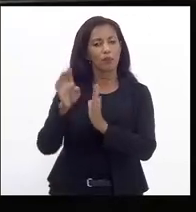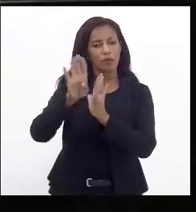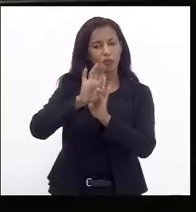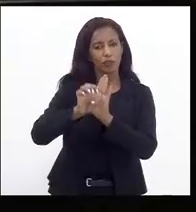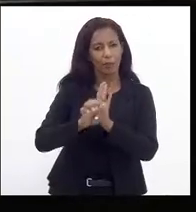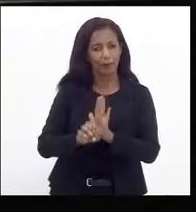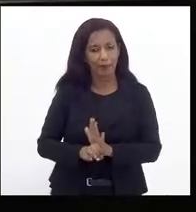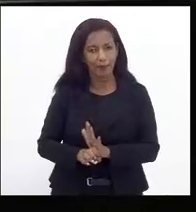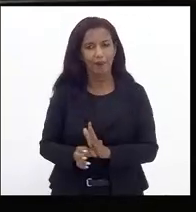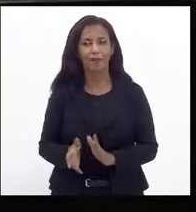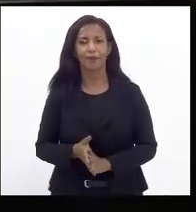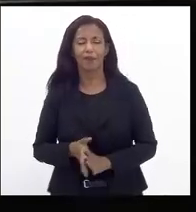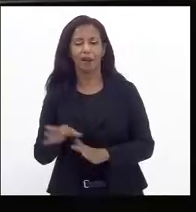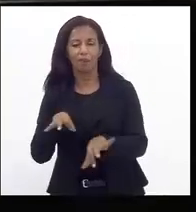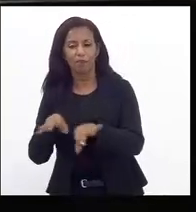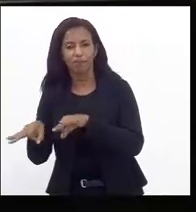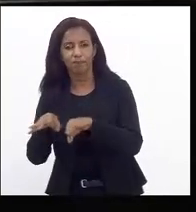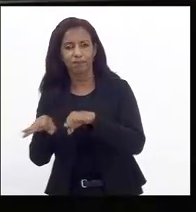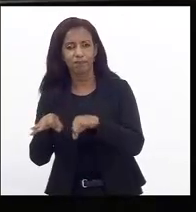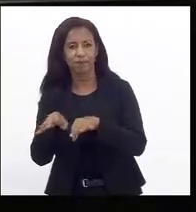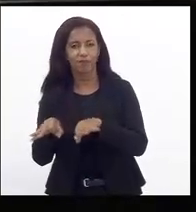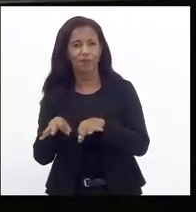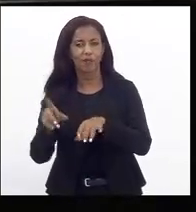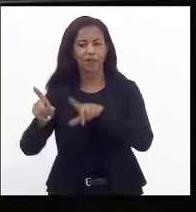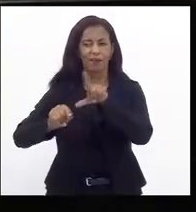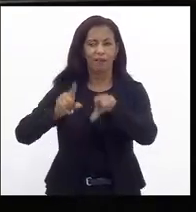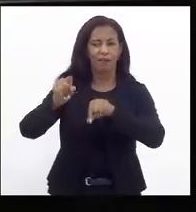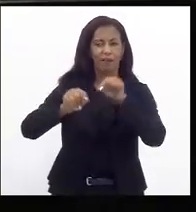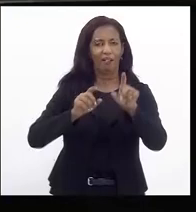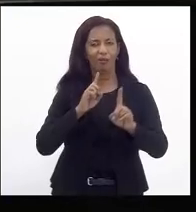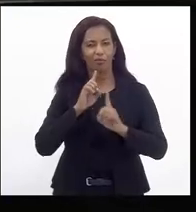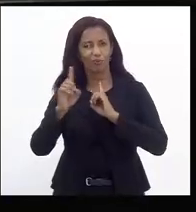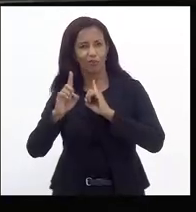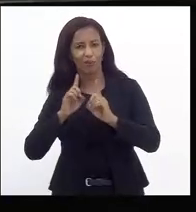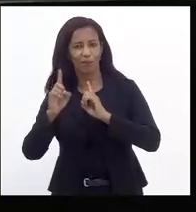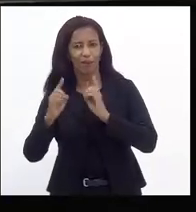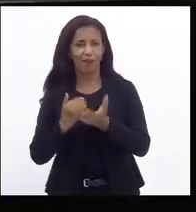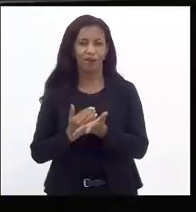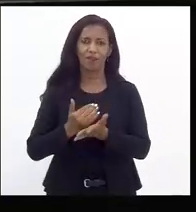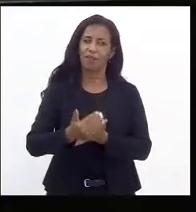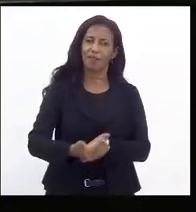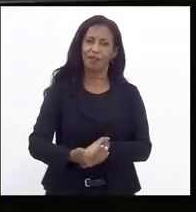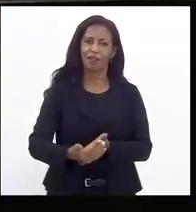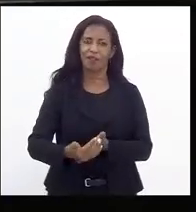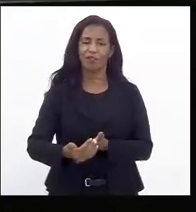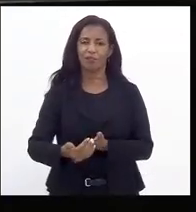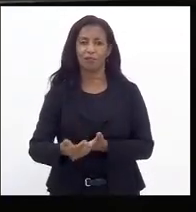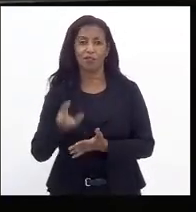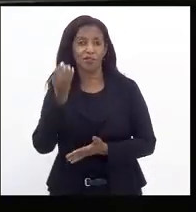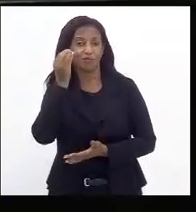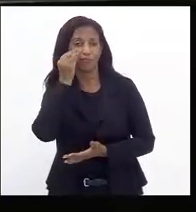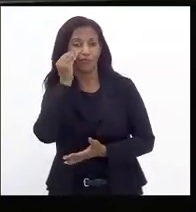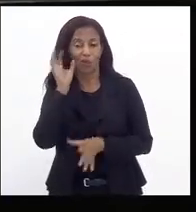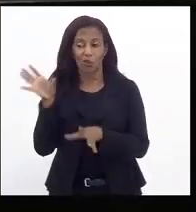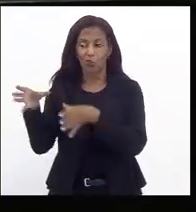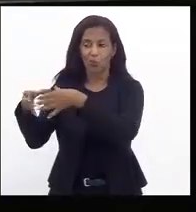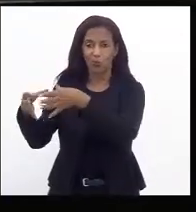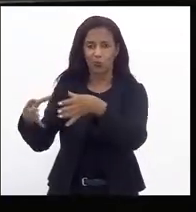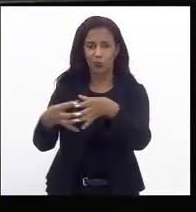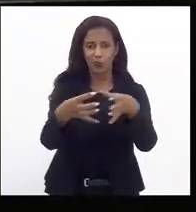emendas na no refinamento do debate a partir das perspectivas das